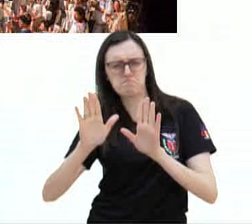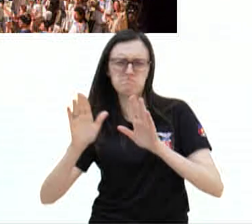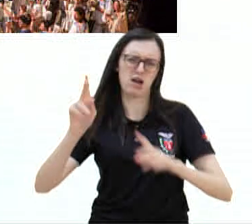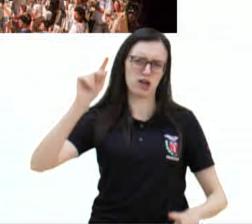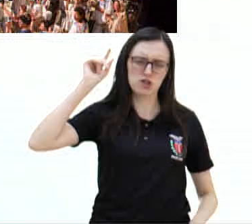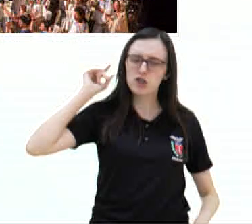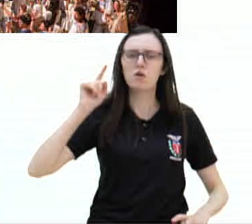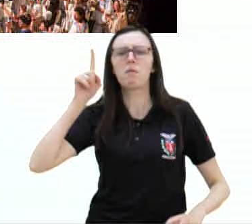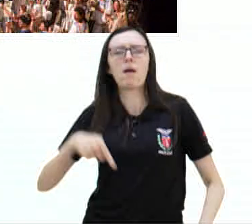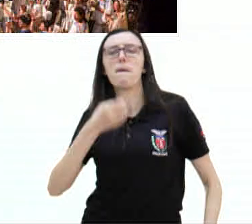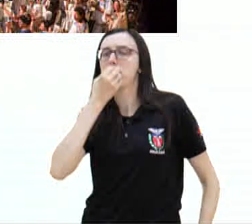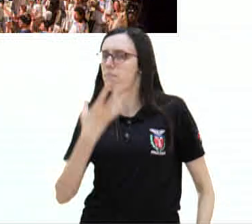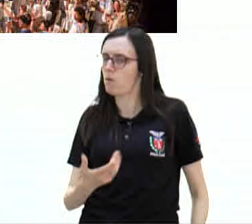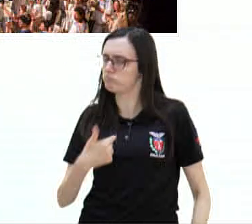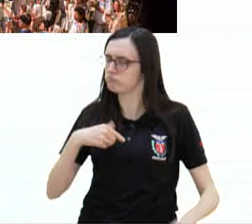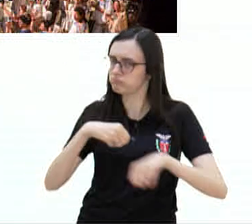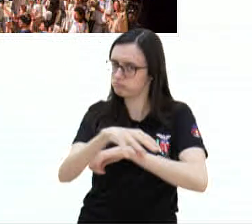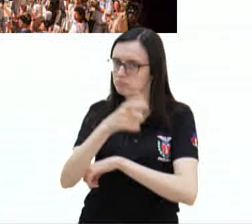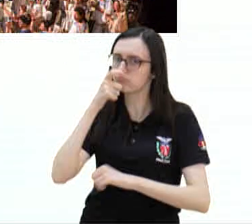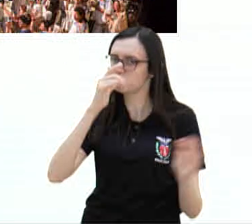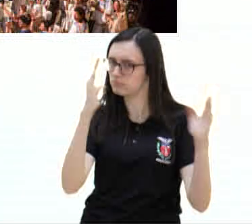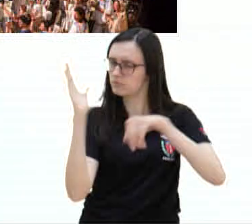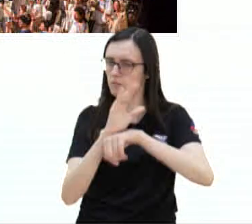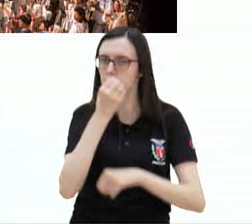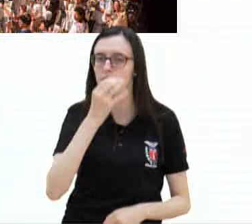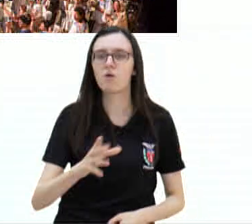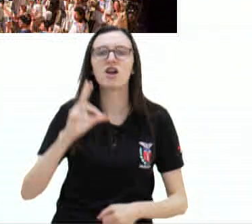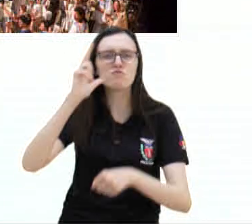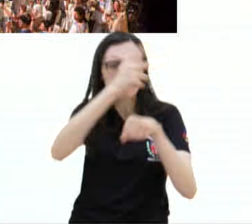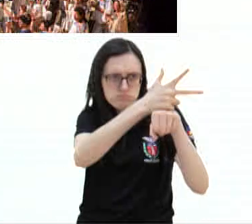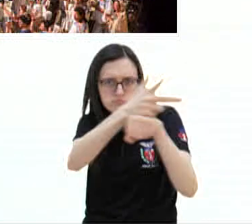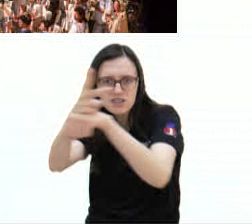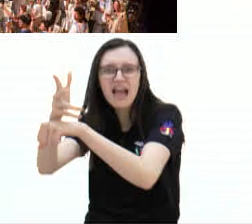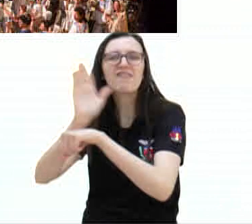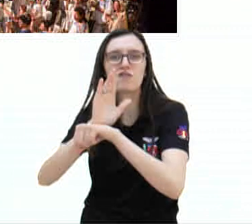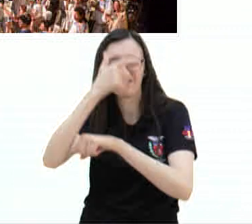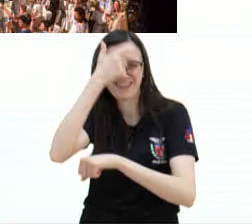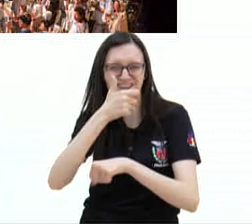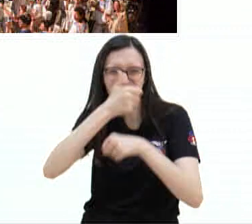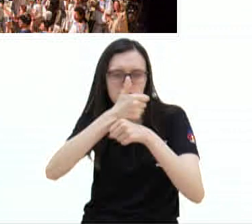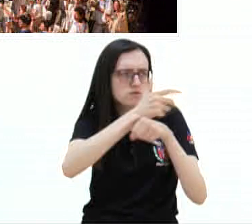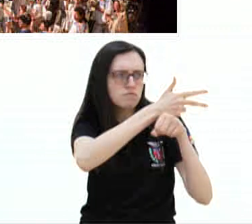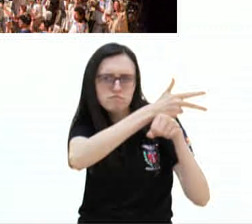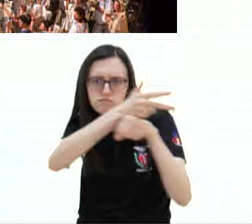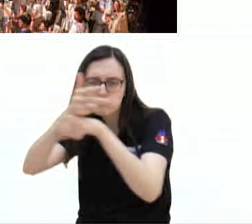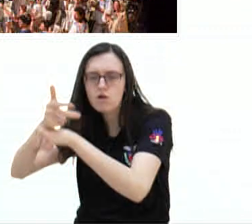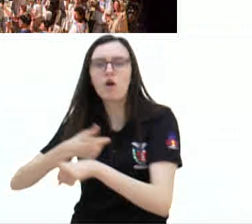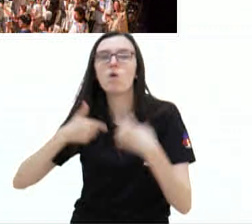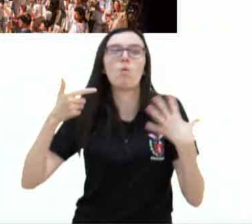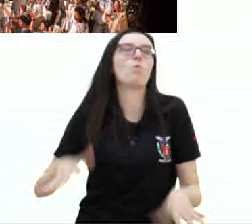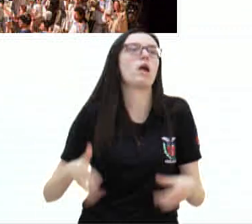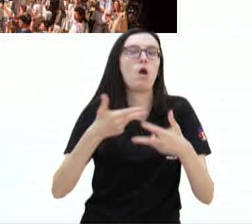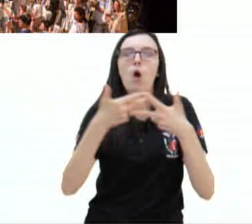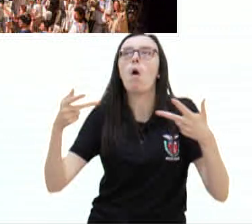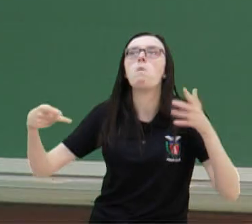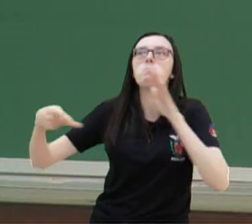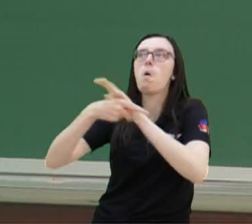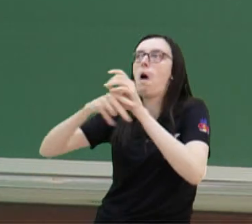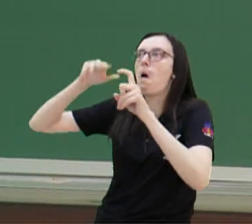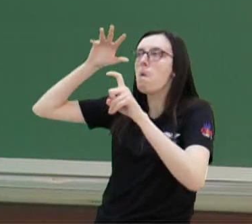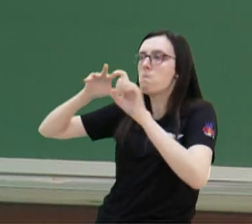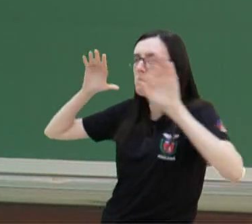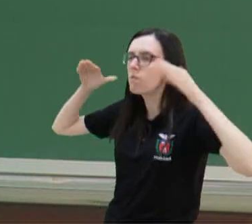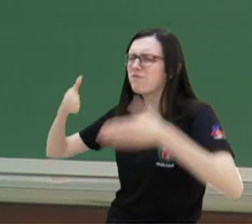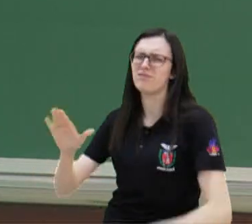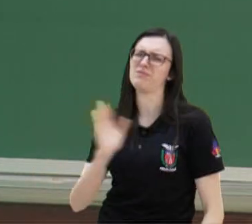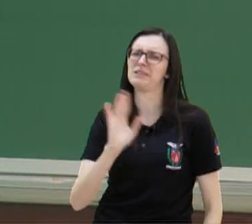é muito bom, recomendo para vocês. O diretor desse filme, ele não optou por uma coisa tão mitológica, acho que ele